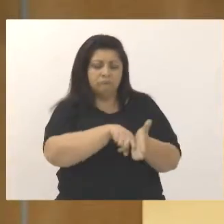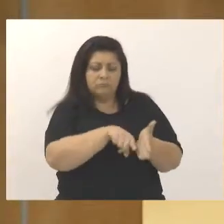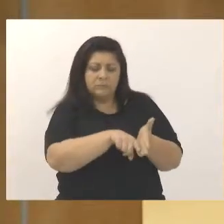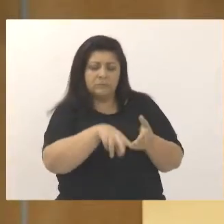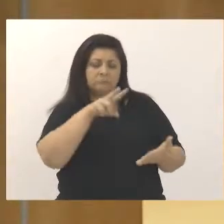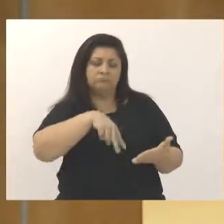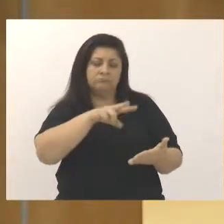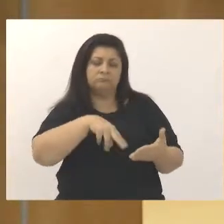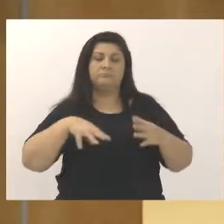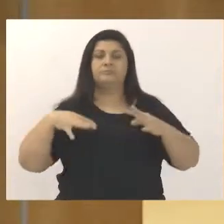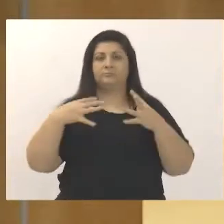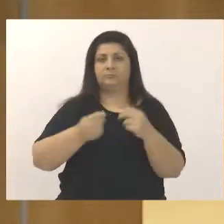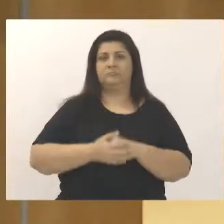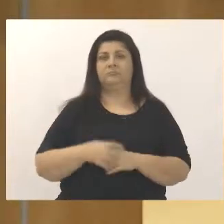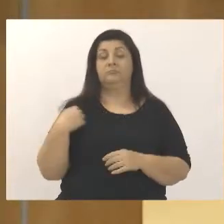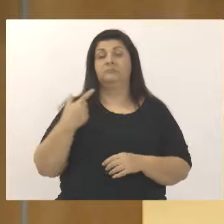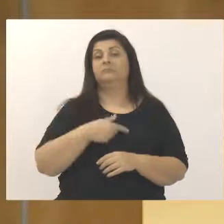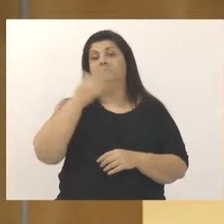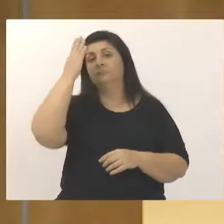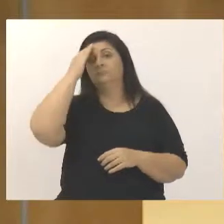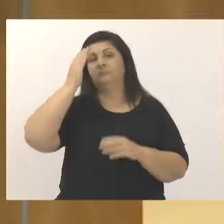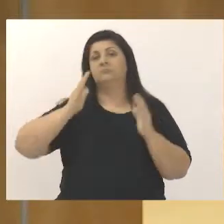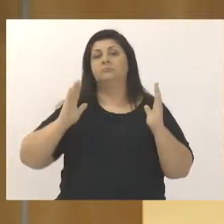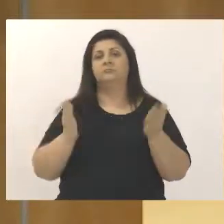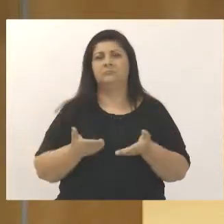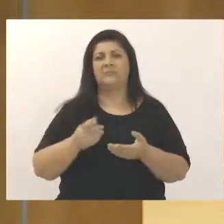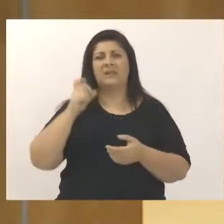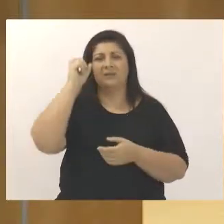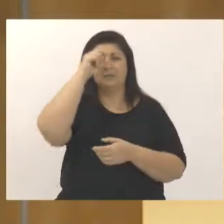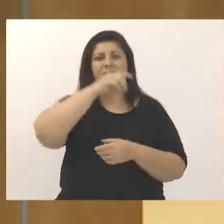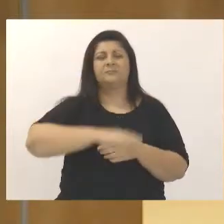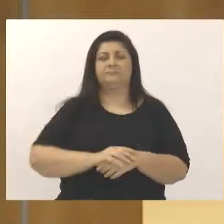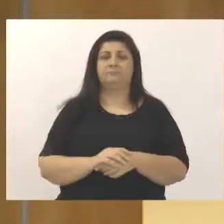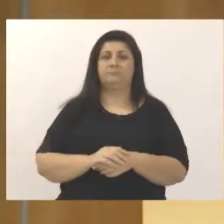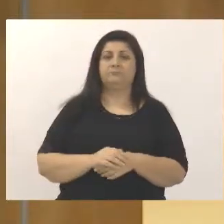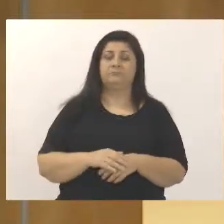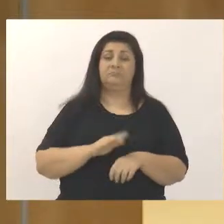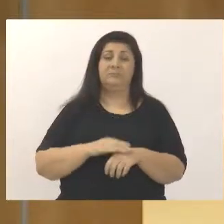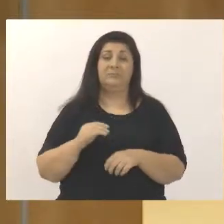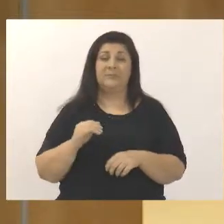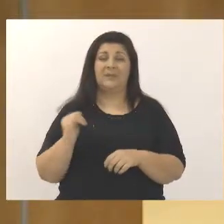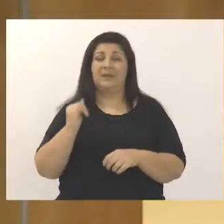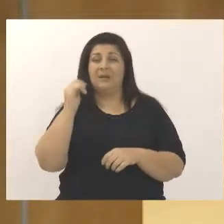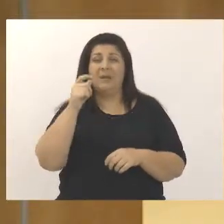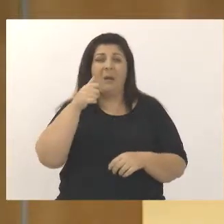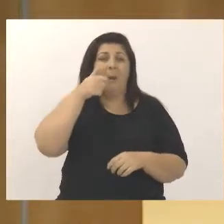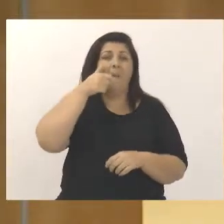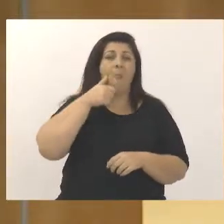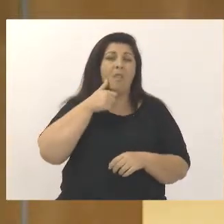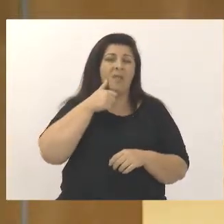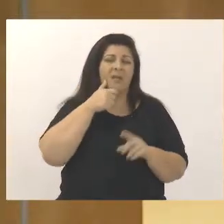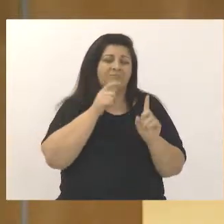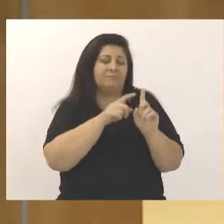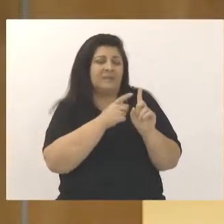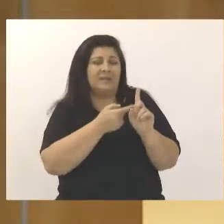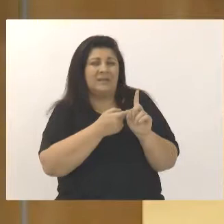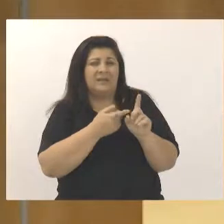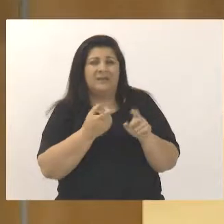E a gente sabe hoje que a dificuldade é muito grande, principalmente a mulher, quando ela está no período de gestação, muito